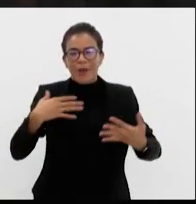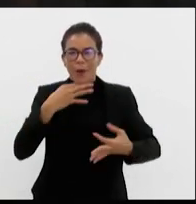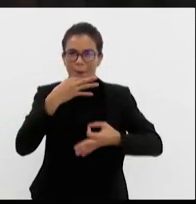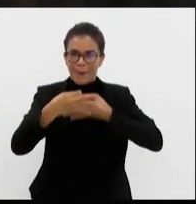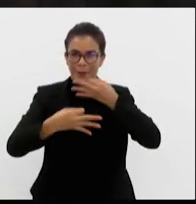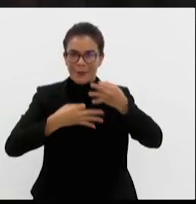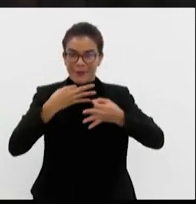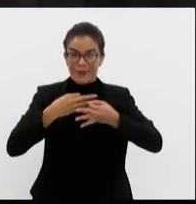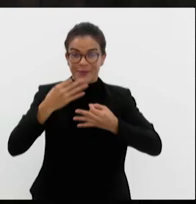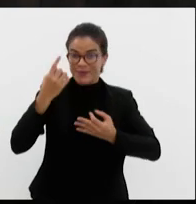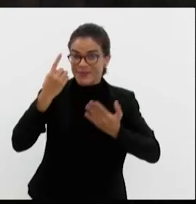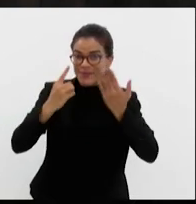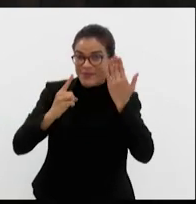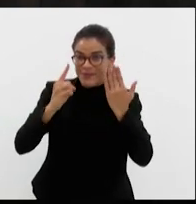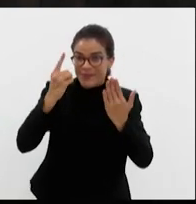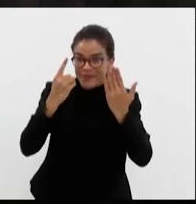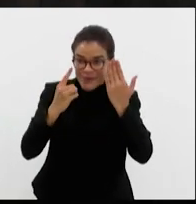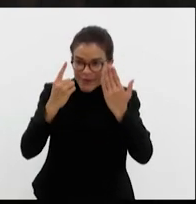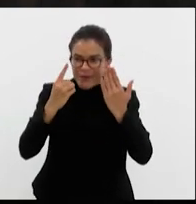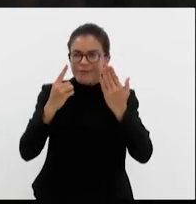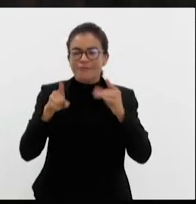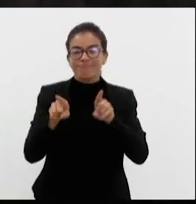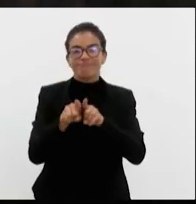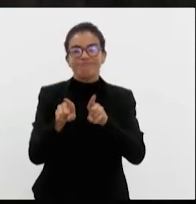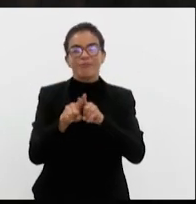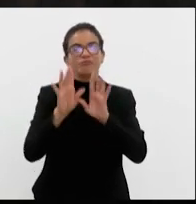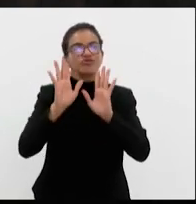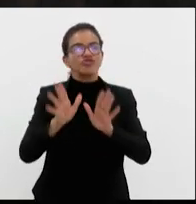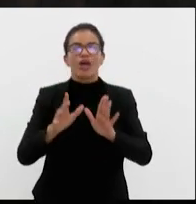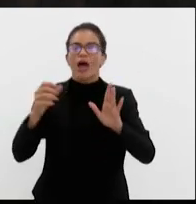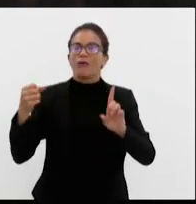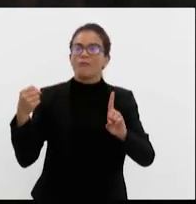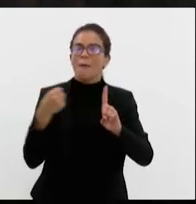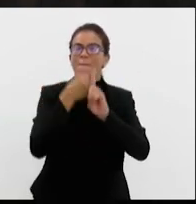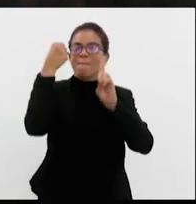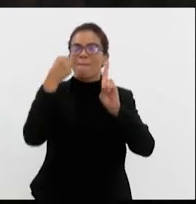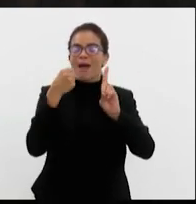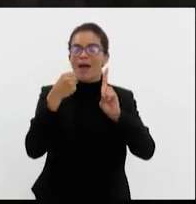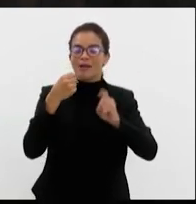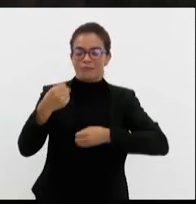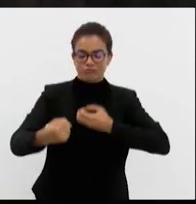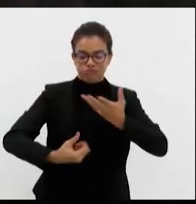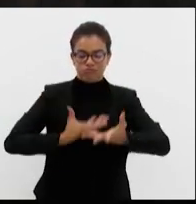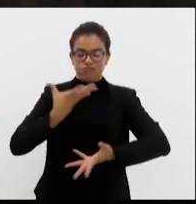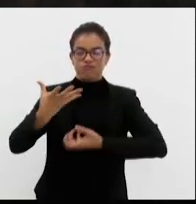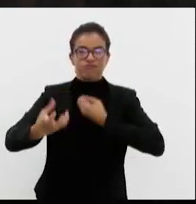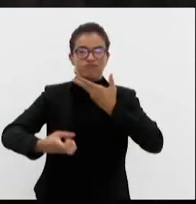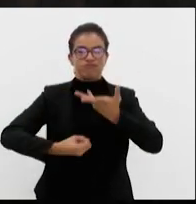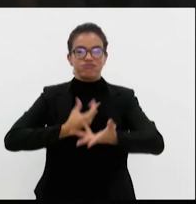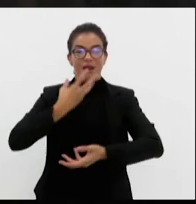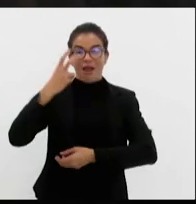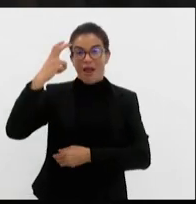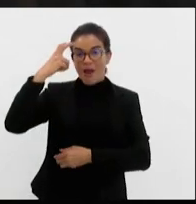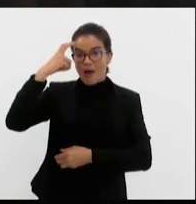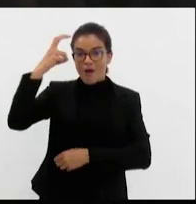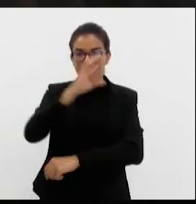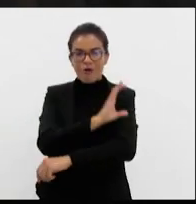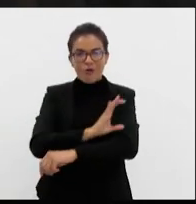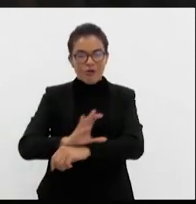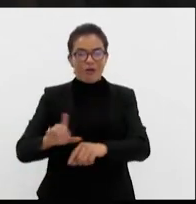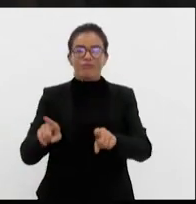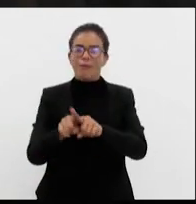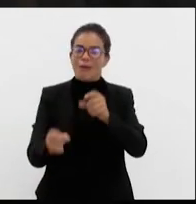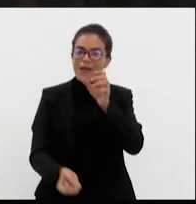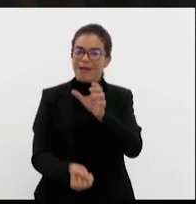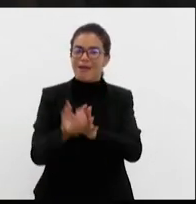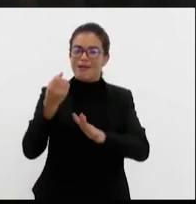o carnaval também se tornou assim, um símbolo da expressão cultural, mas da geração do emprego e renda